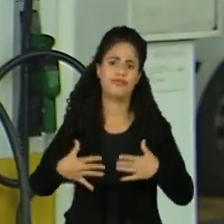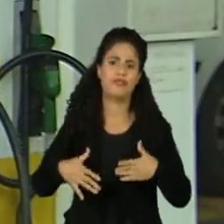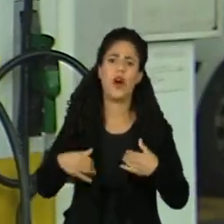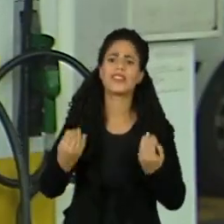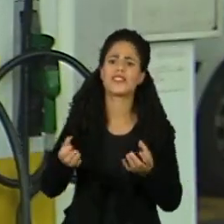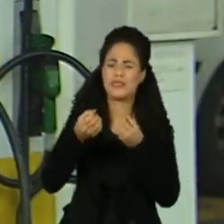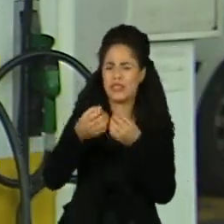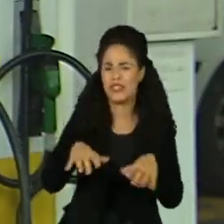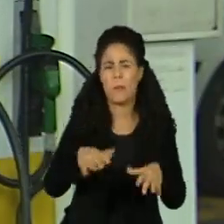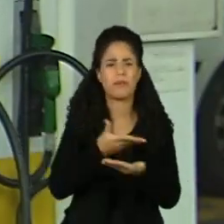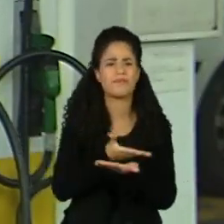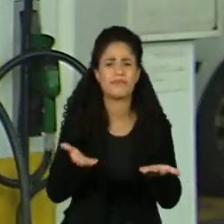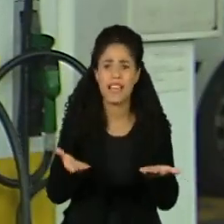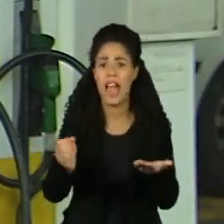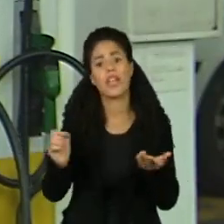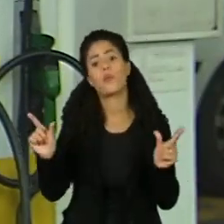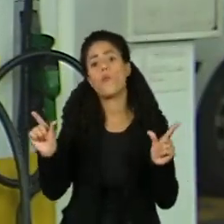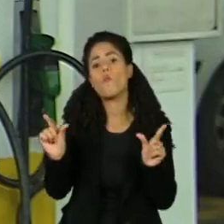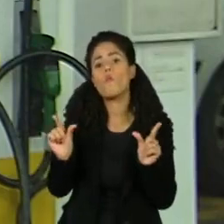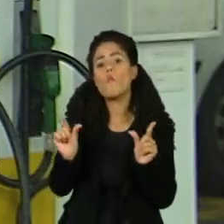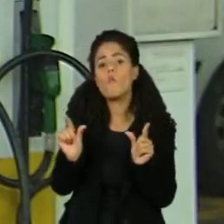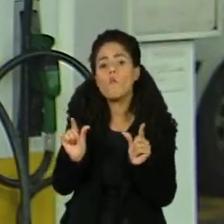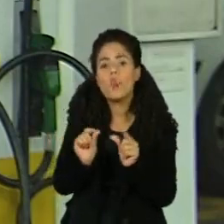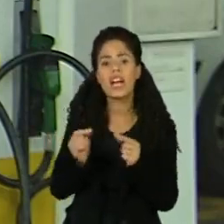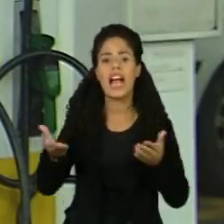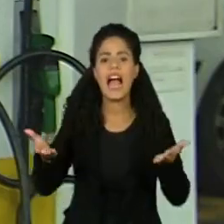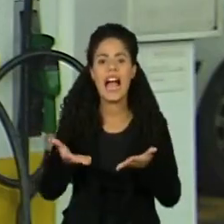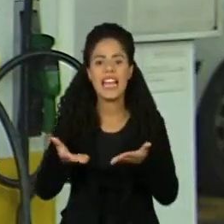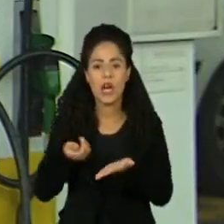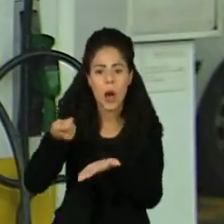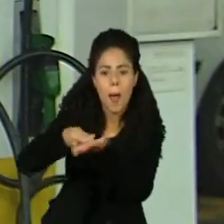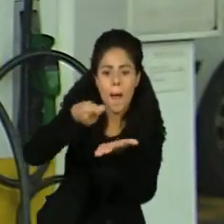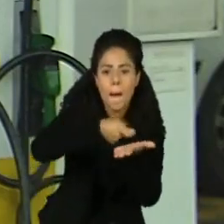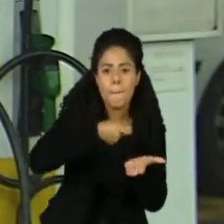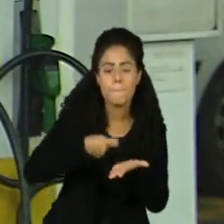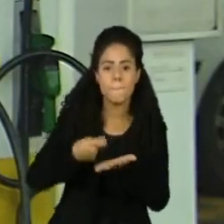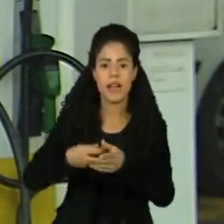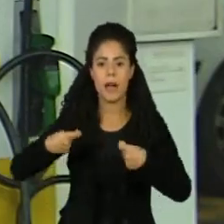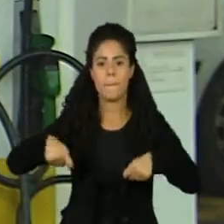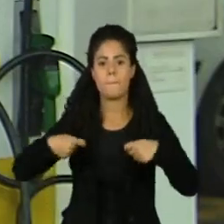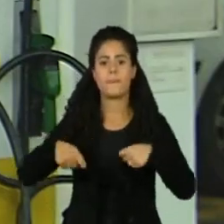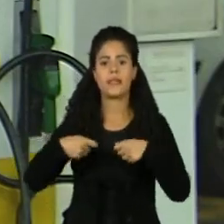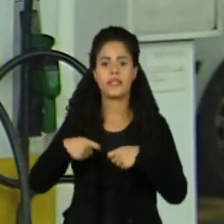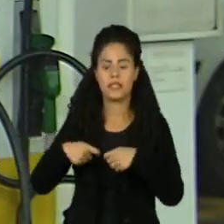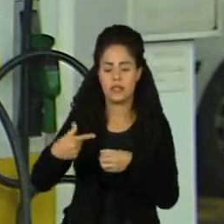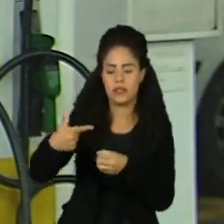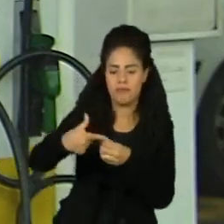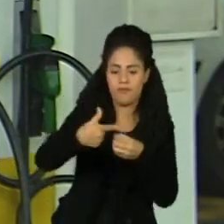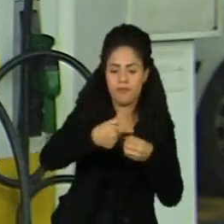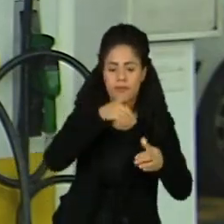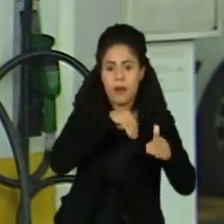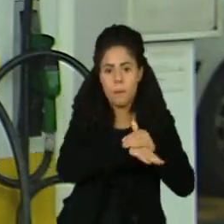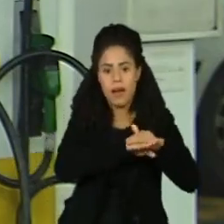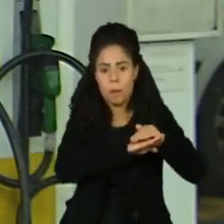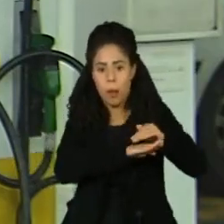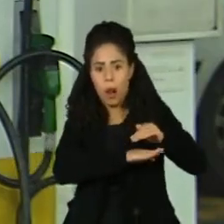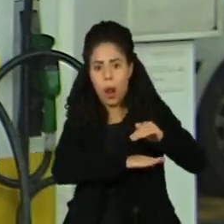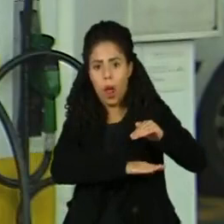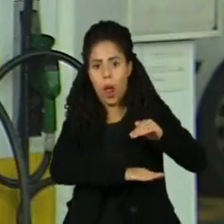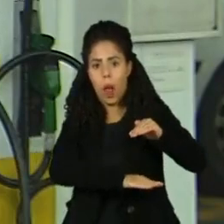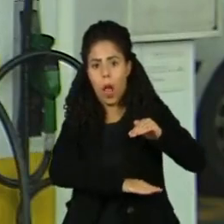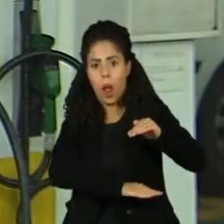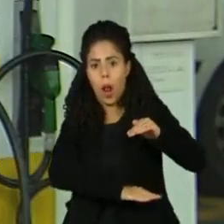barril chegou a ficar no negativo. Era preciso pagar para armazenar o óleo, porque os estoques estavam